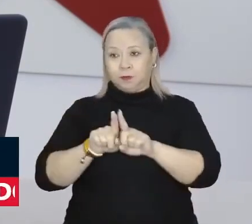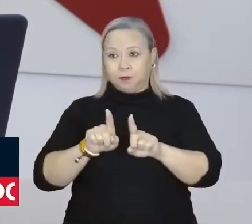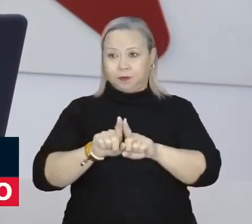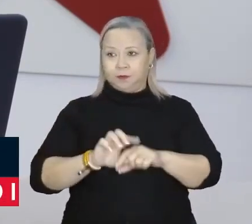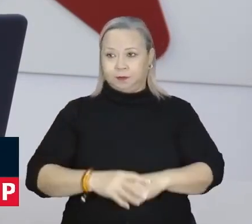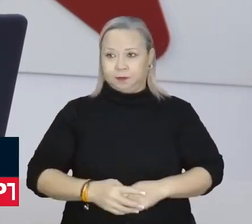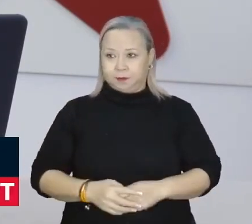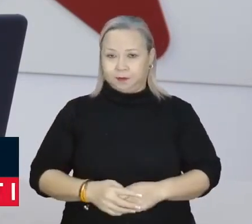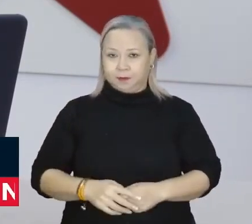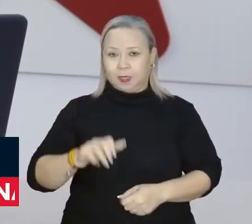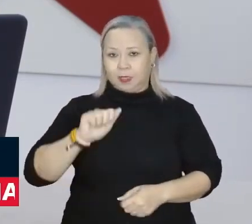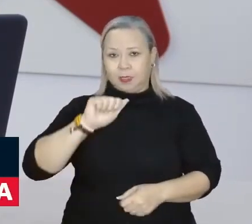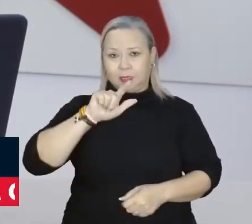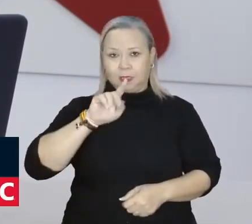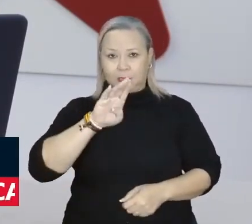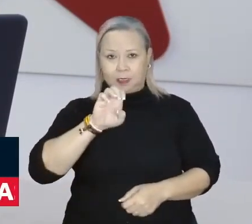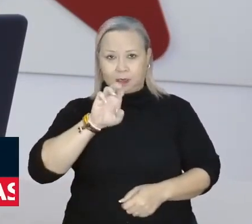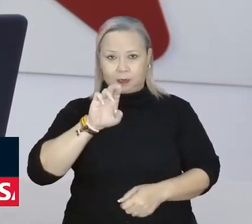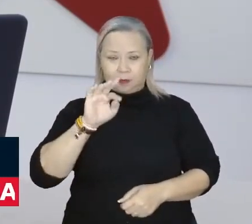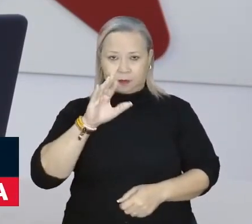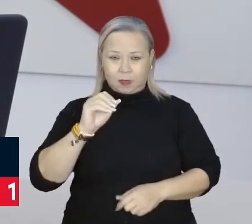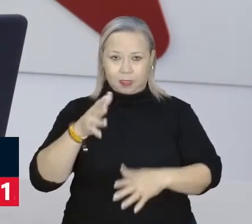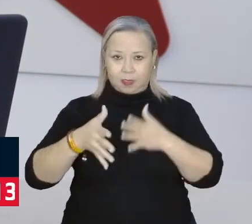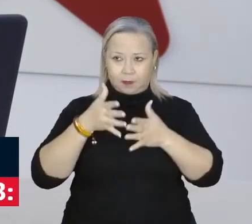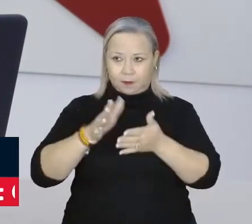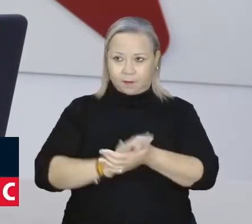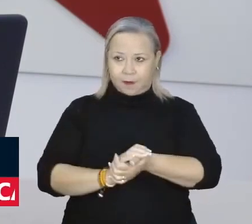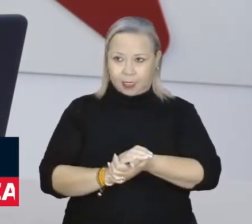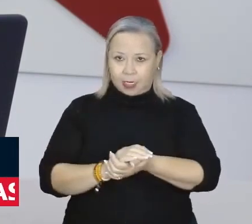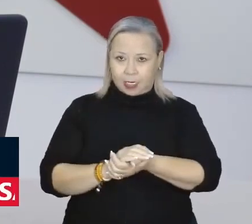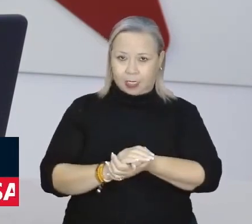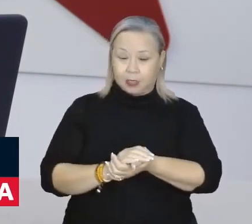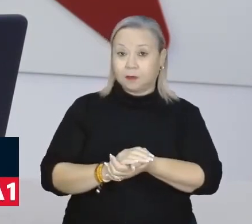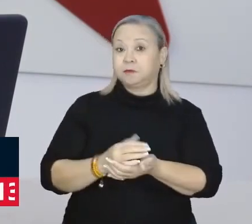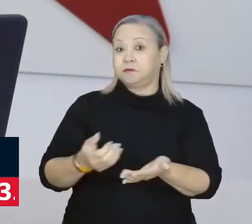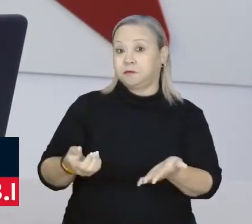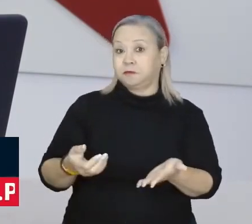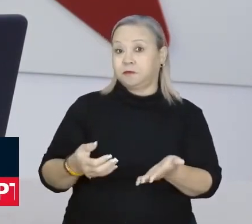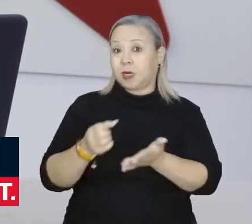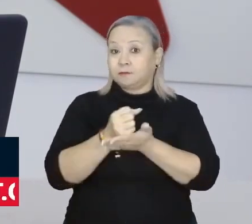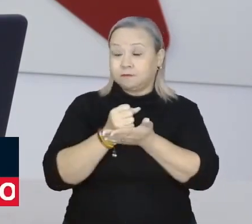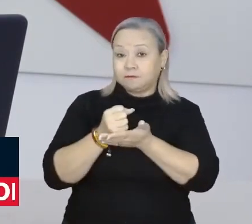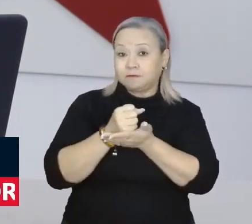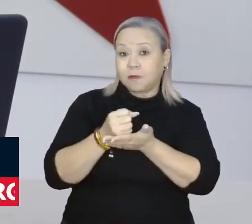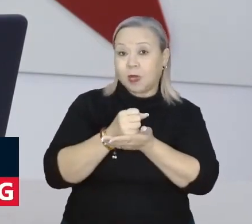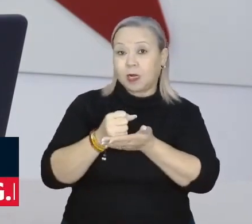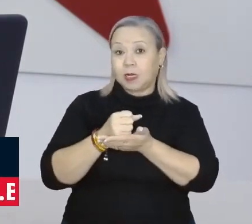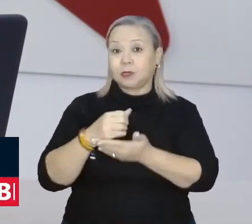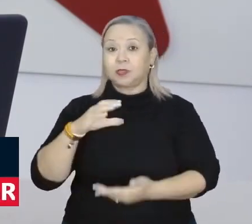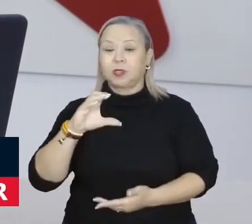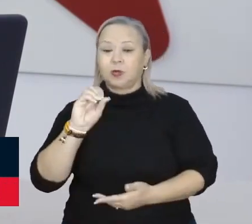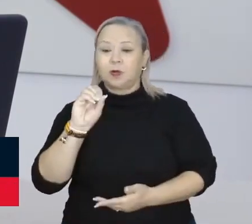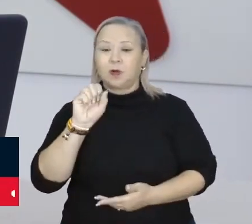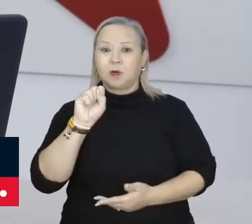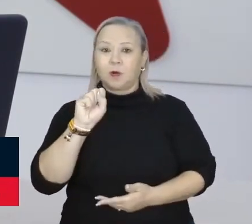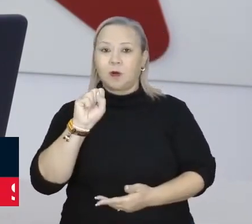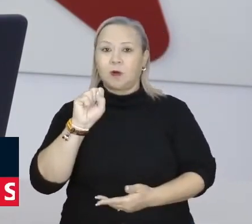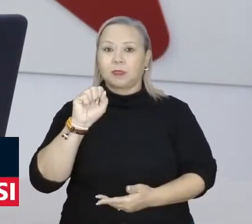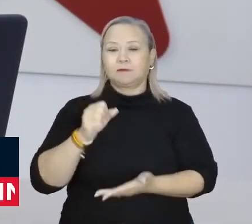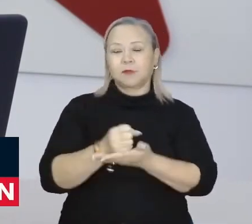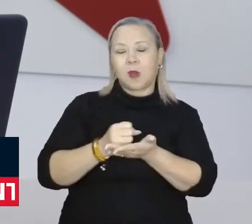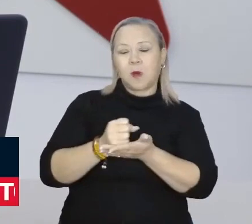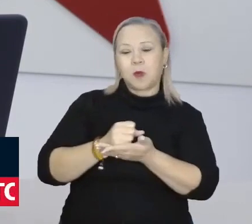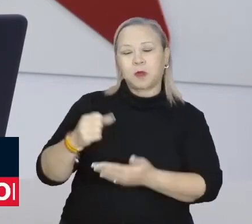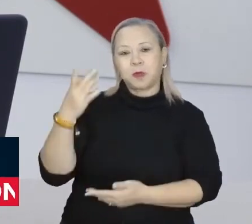Alberto Quirone falou que fármacos e cosméticos podem ser produzidos na Amazônia e no Brasil também, né? Utilizando aí as nossas